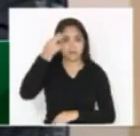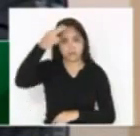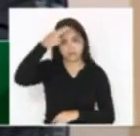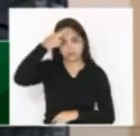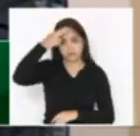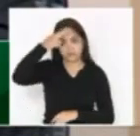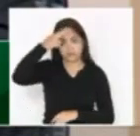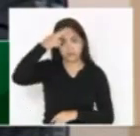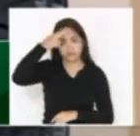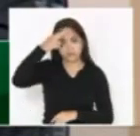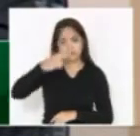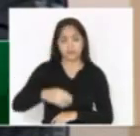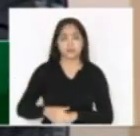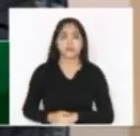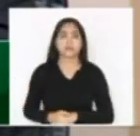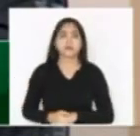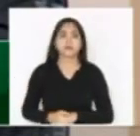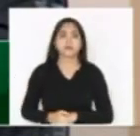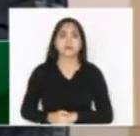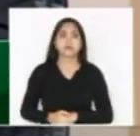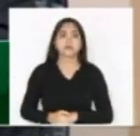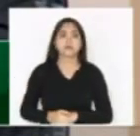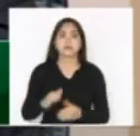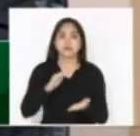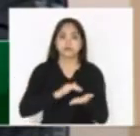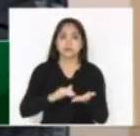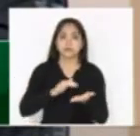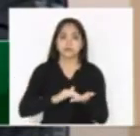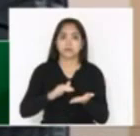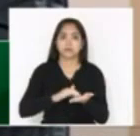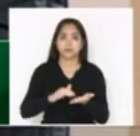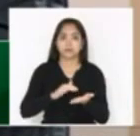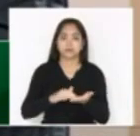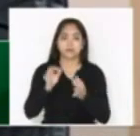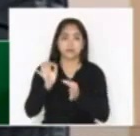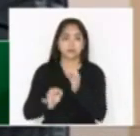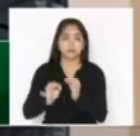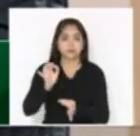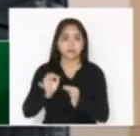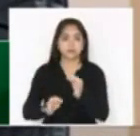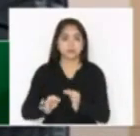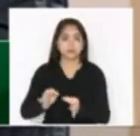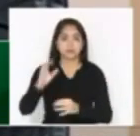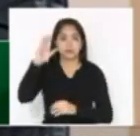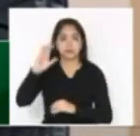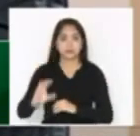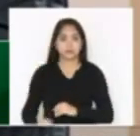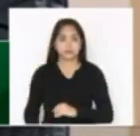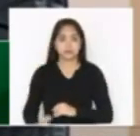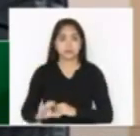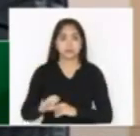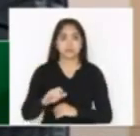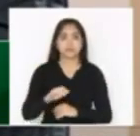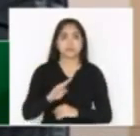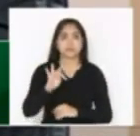Lázari, excelentíssima senhora secretária de Estado da Justiça e Cidadania, Ada Faraco de